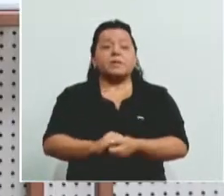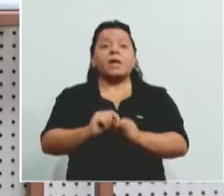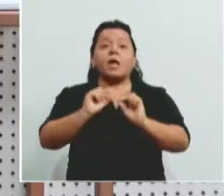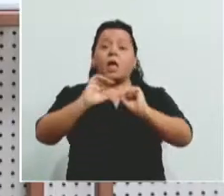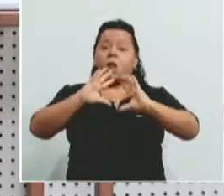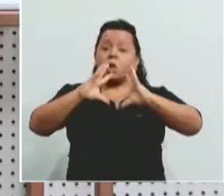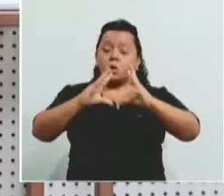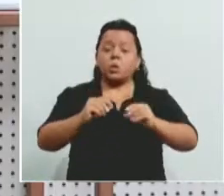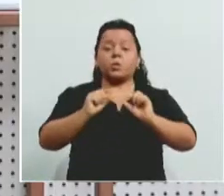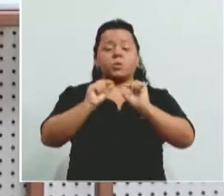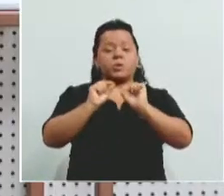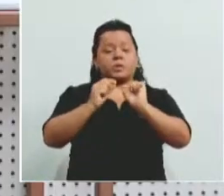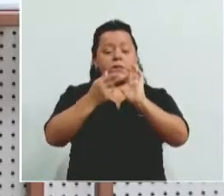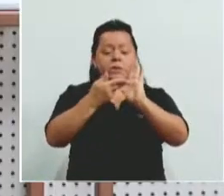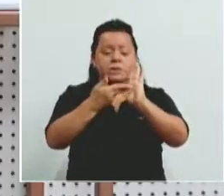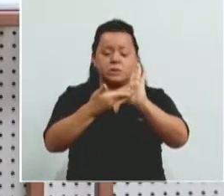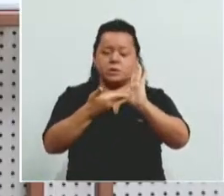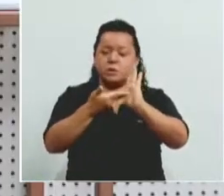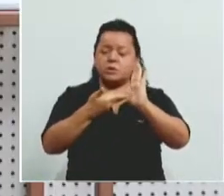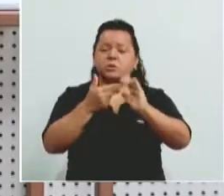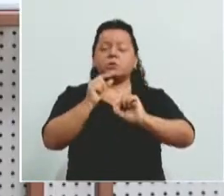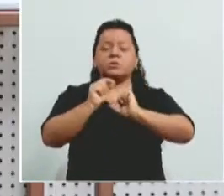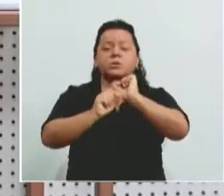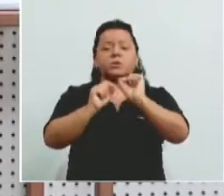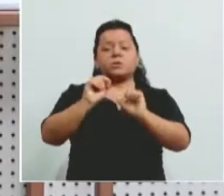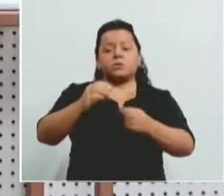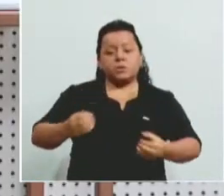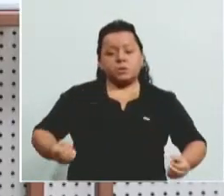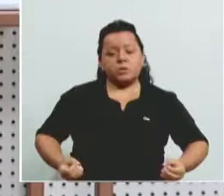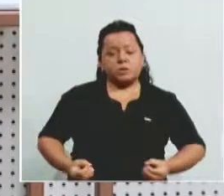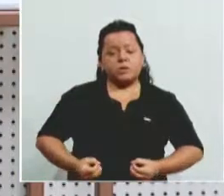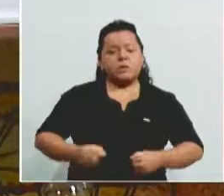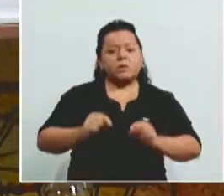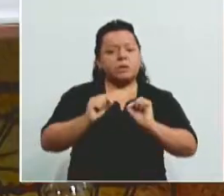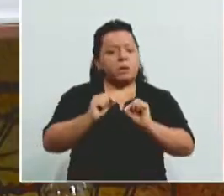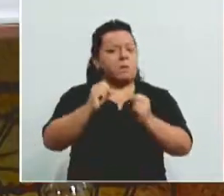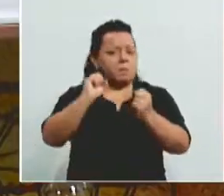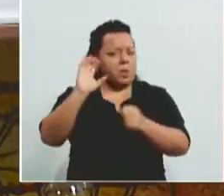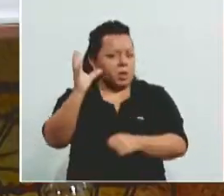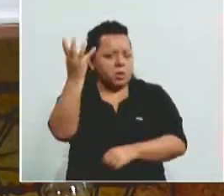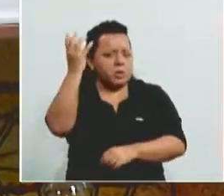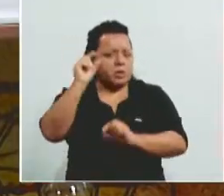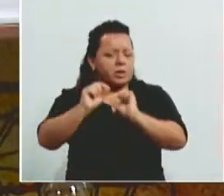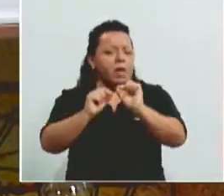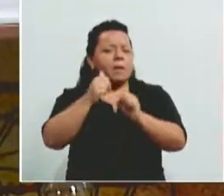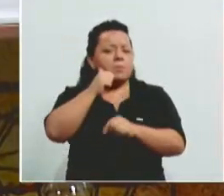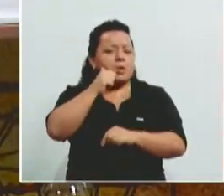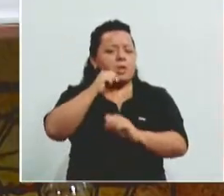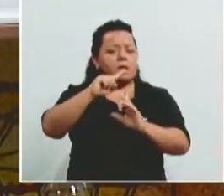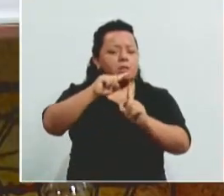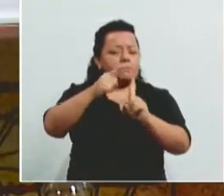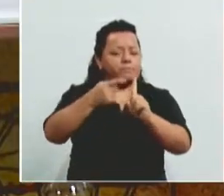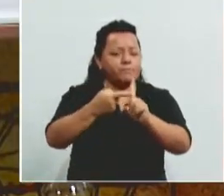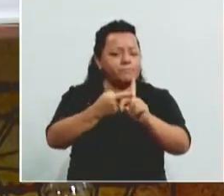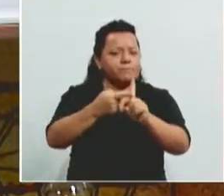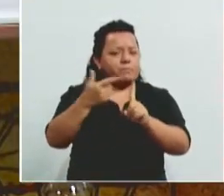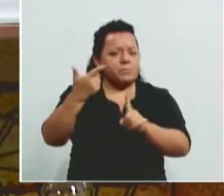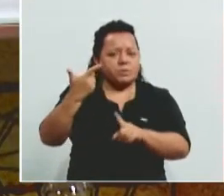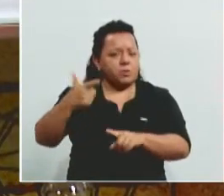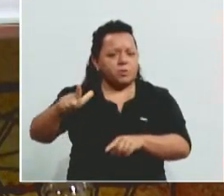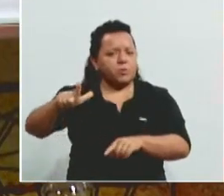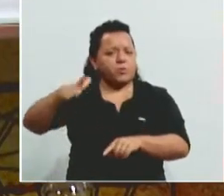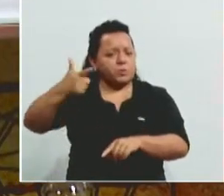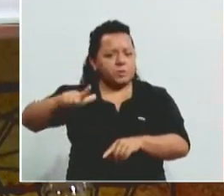cirurgia de endometriose vai deixar a mulher infértil? Não, a cirurgia justamente é para não deixar